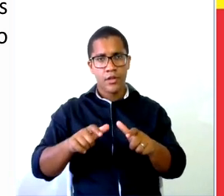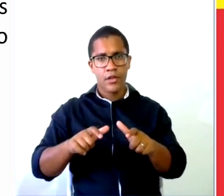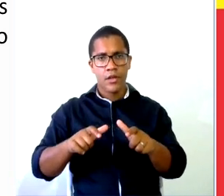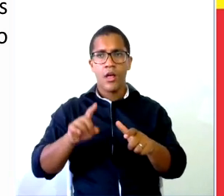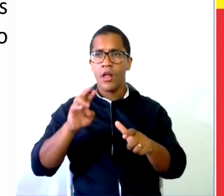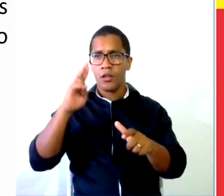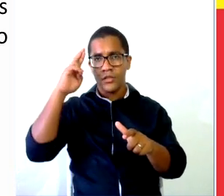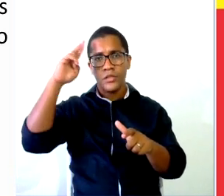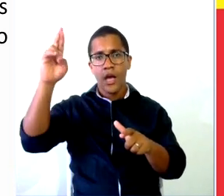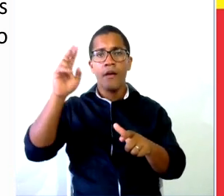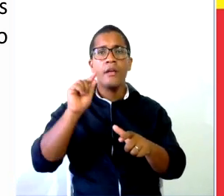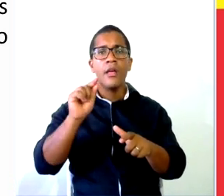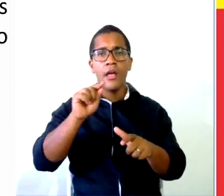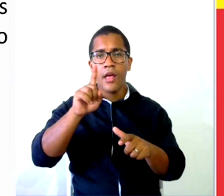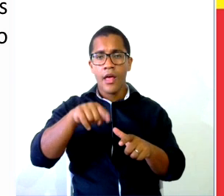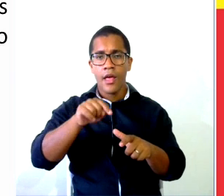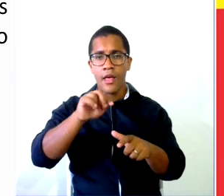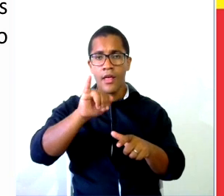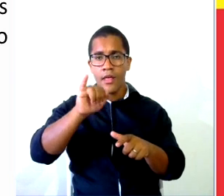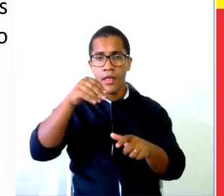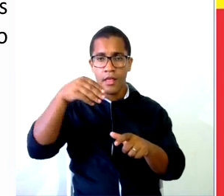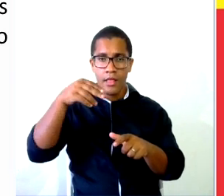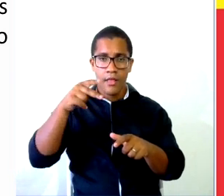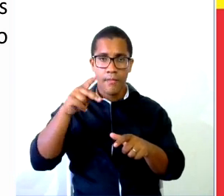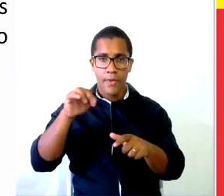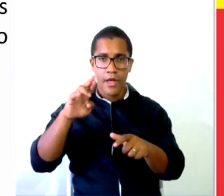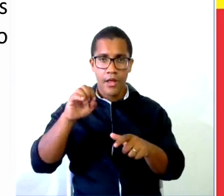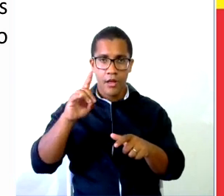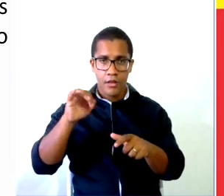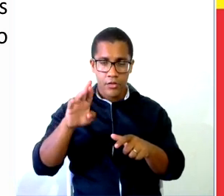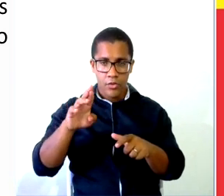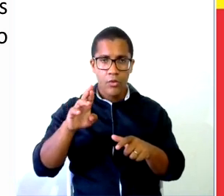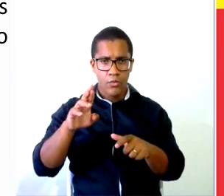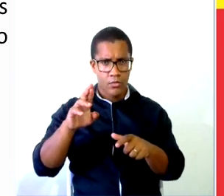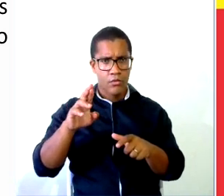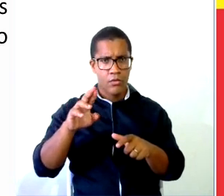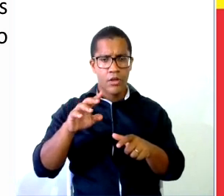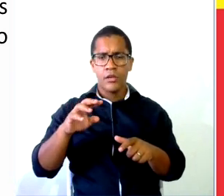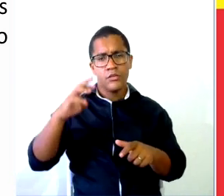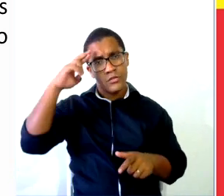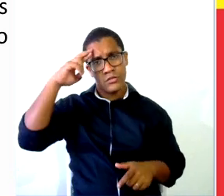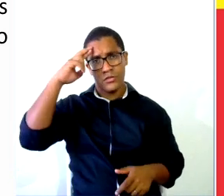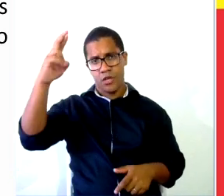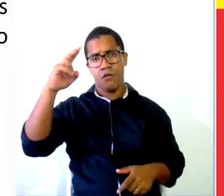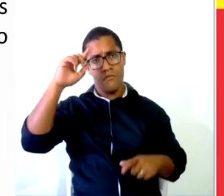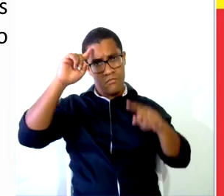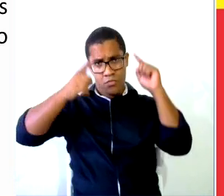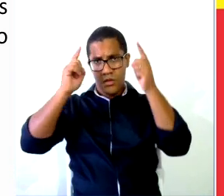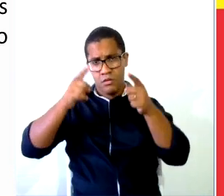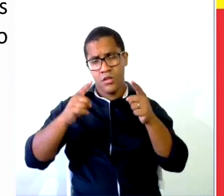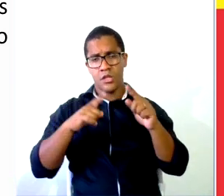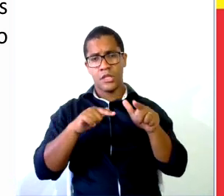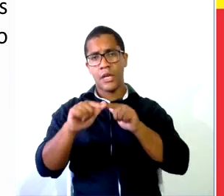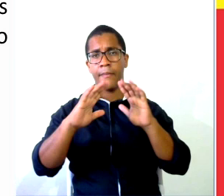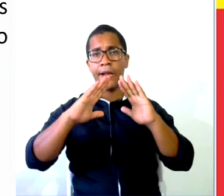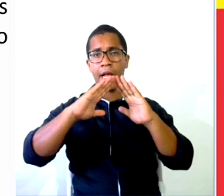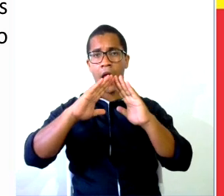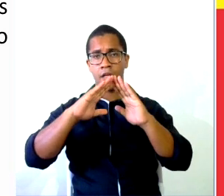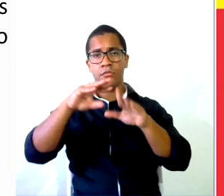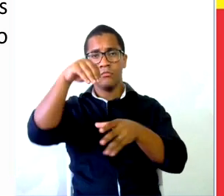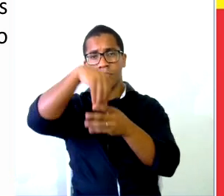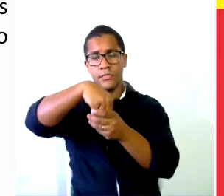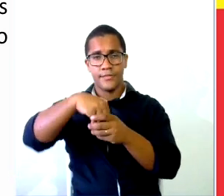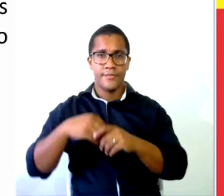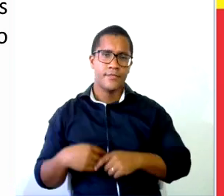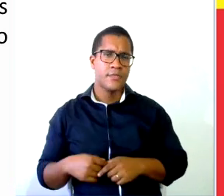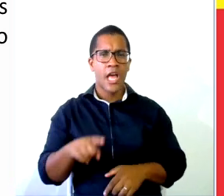propriedades e serviam nos palácios, né? Então, escravos imperiais. Era a propriedade do imperador. É